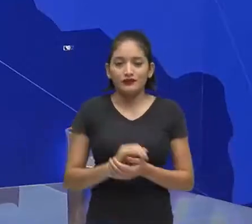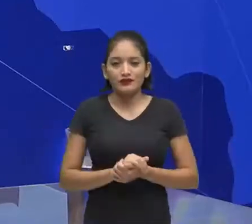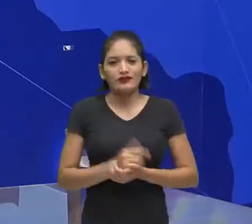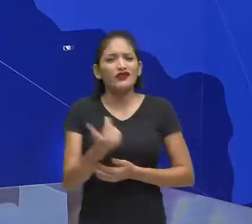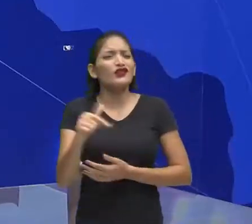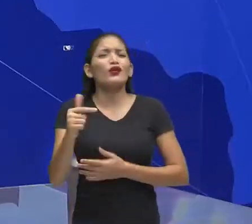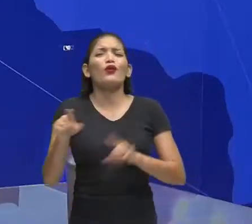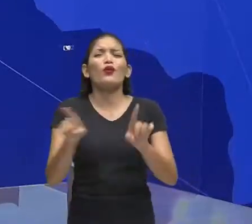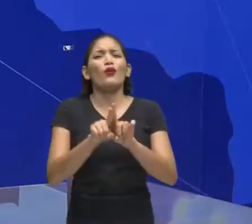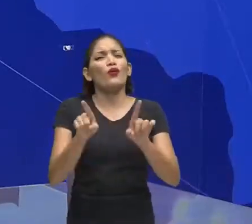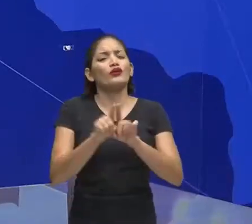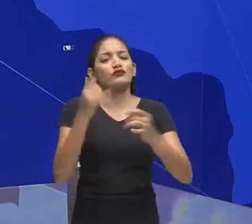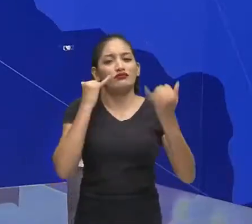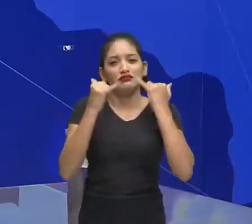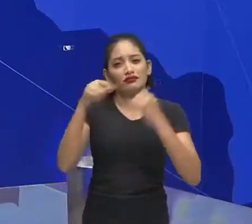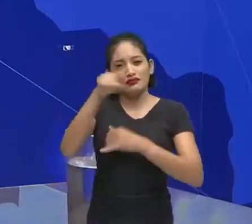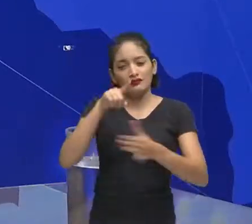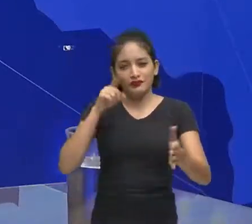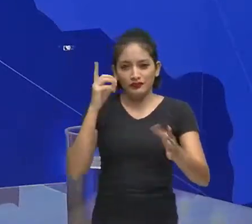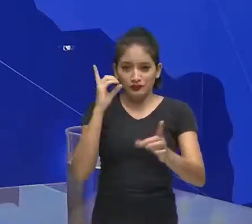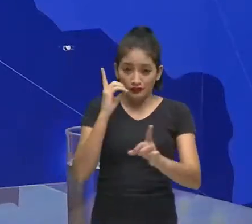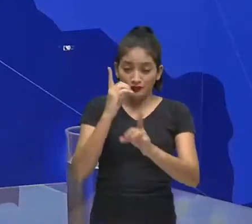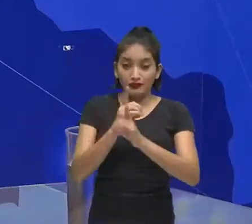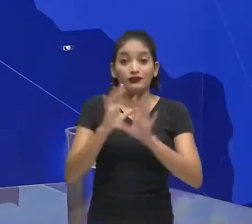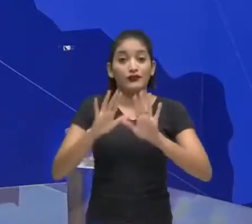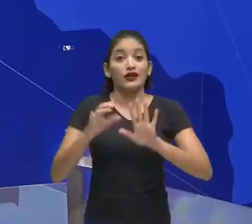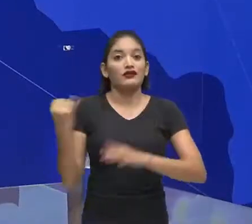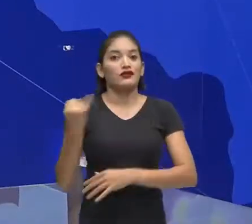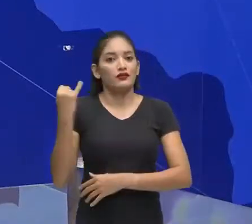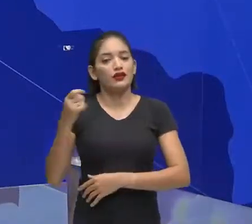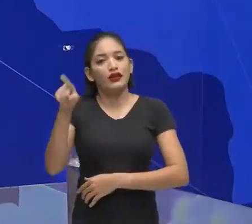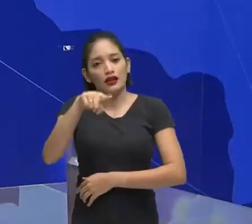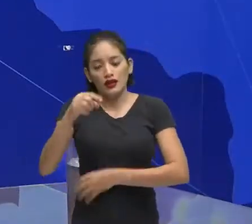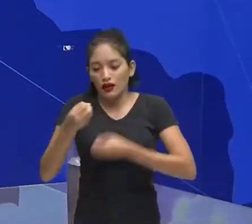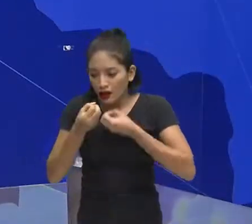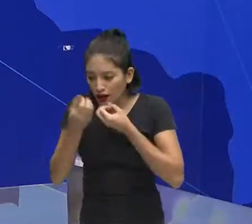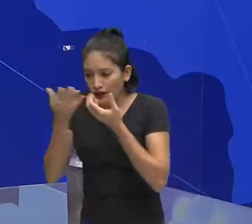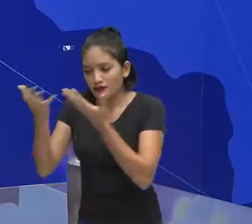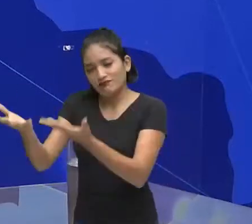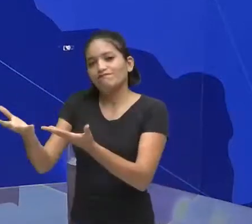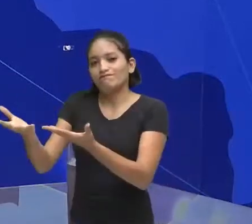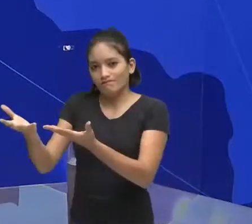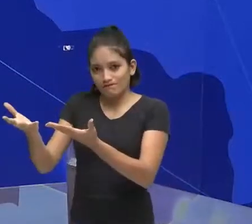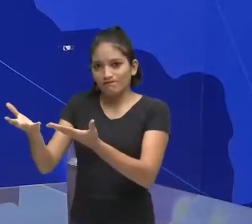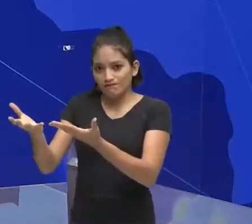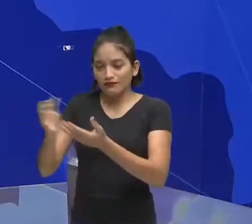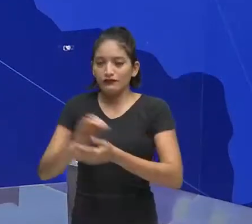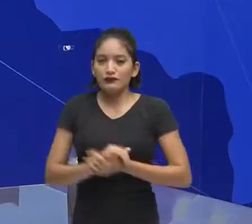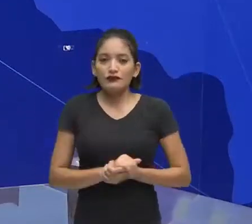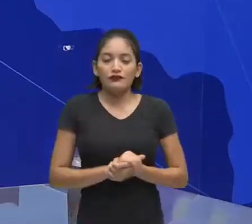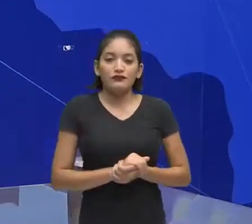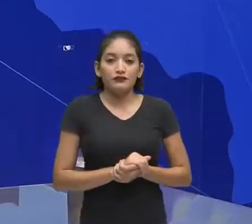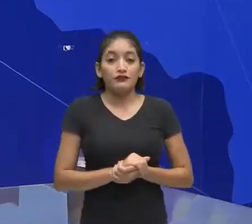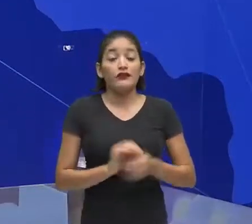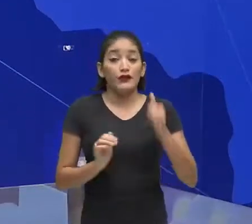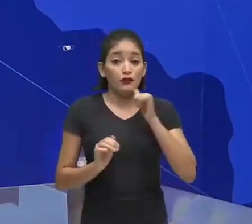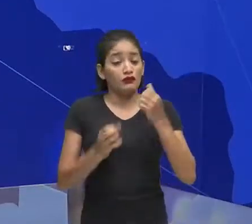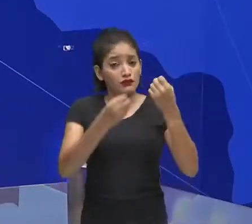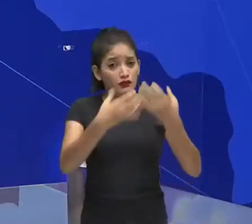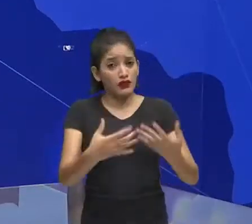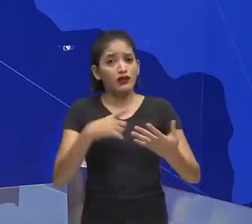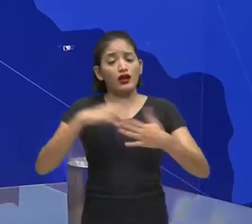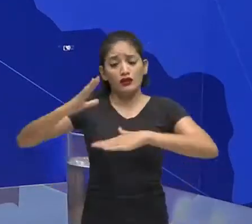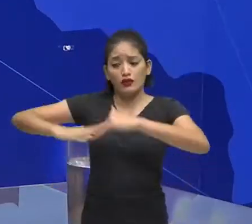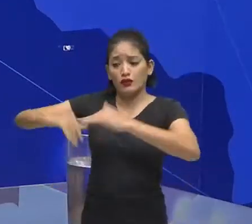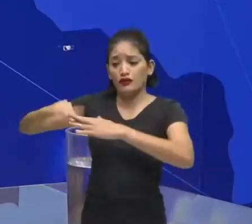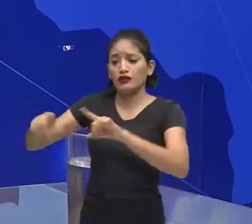outros portais aí que você vai poder encontrar. Mas é importante que você fale. Né? A Adriana falou aí, muito bem colocado, existem os profissionais, outros